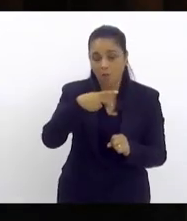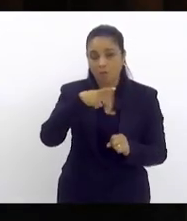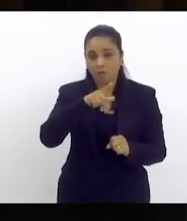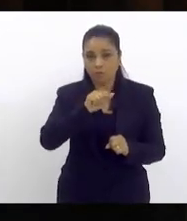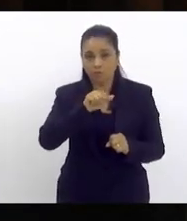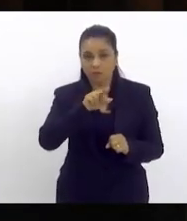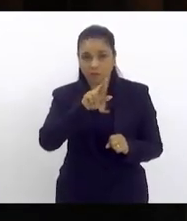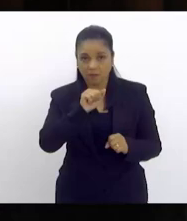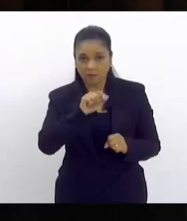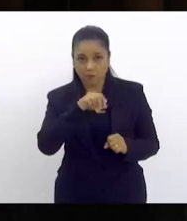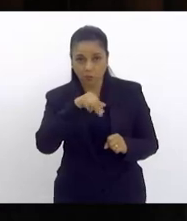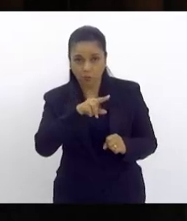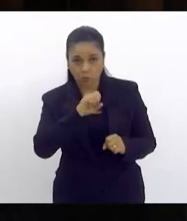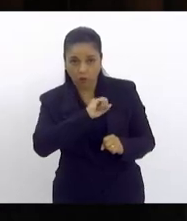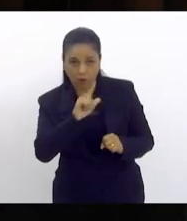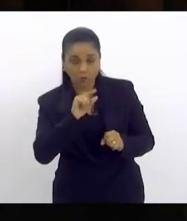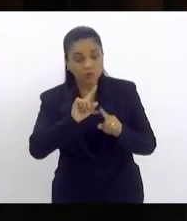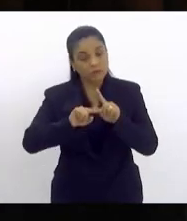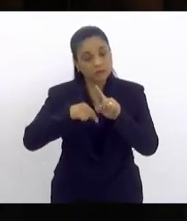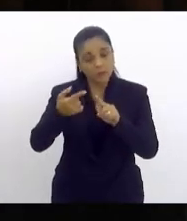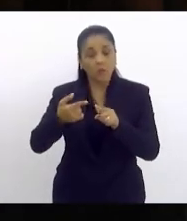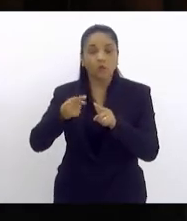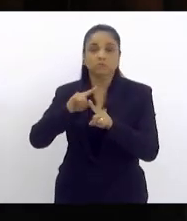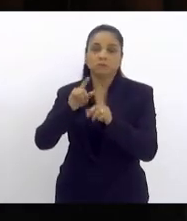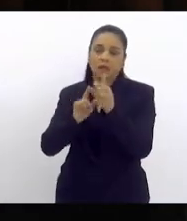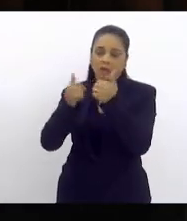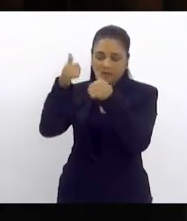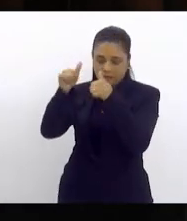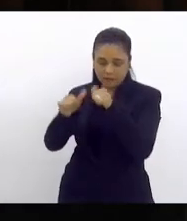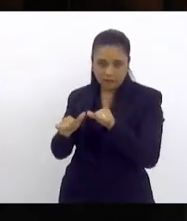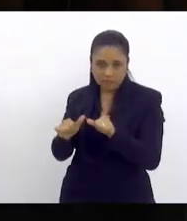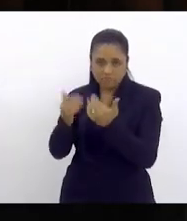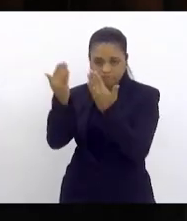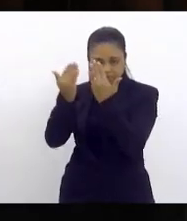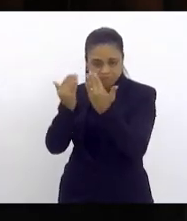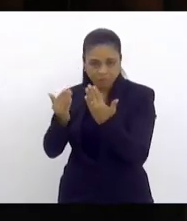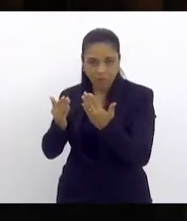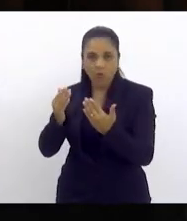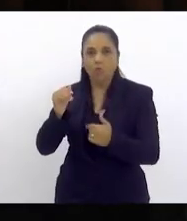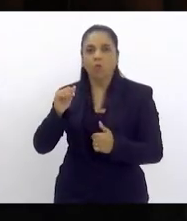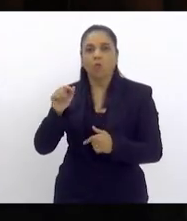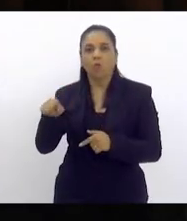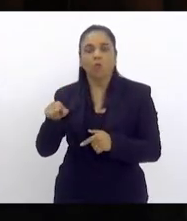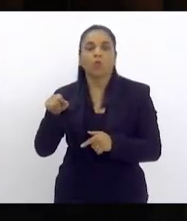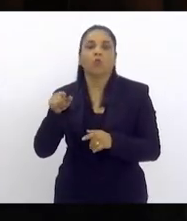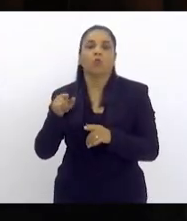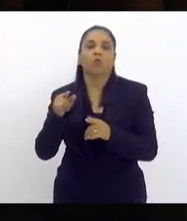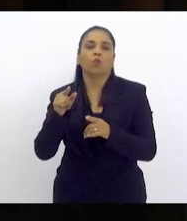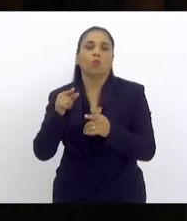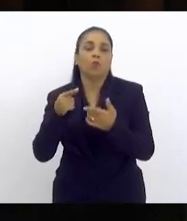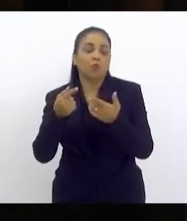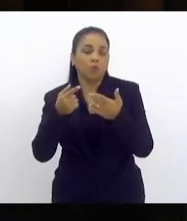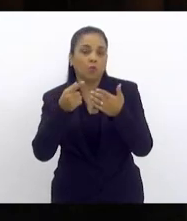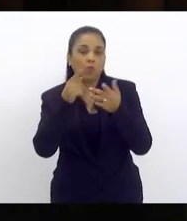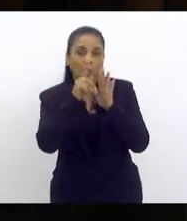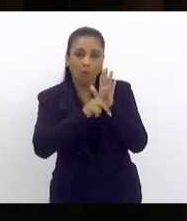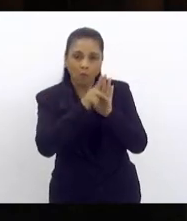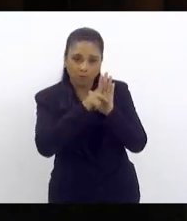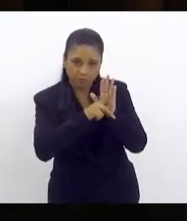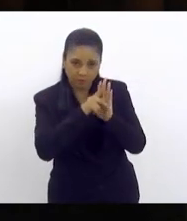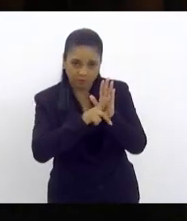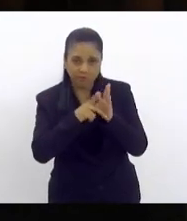façamos justiça, essa não é uma realidade só do Rio de Janeiro. A gente tem vários outros entes